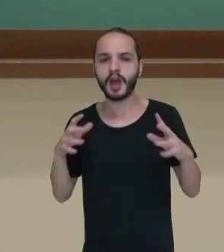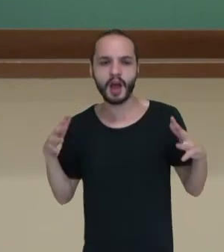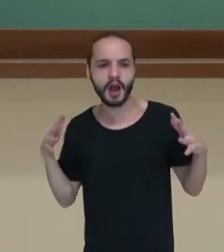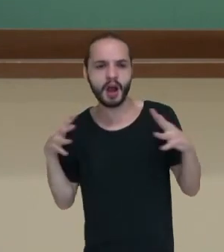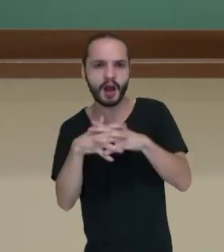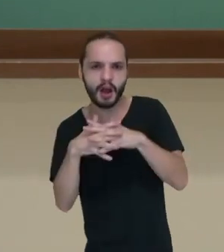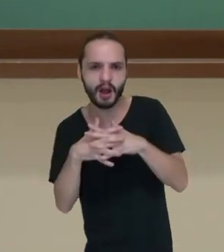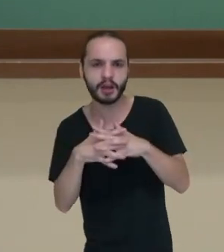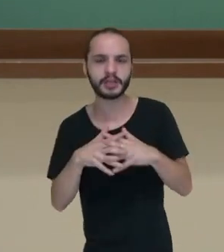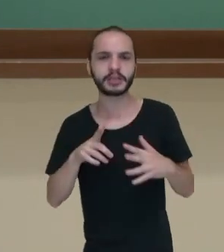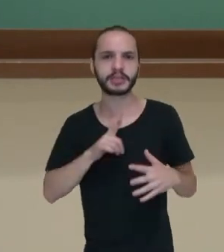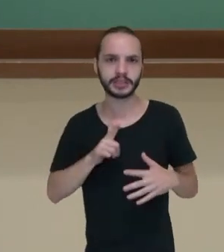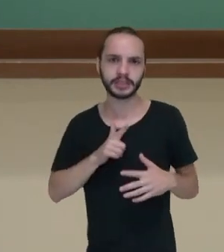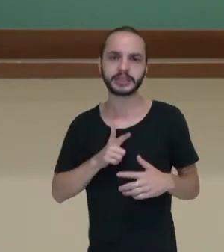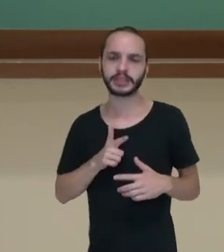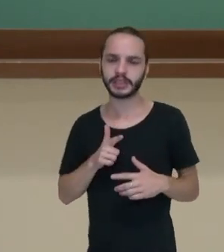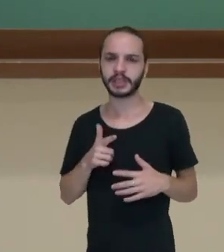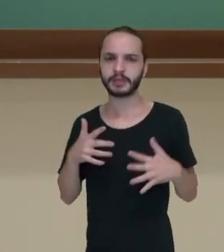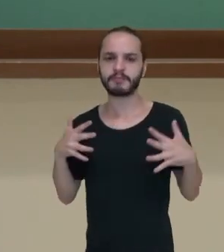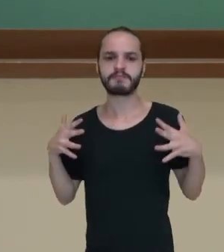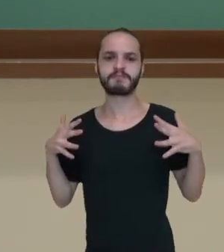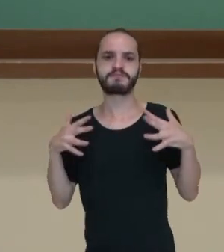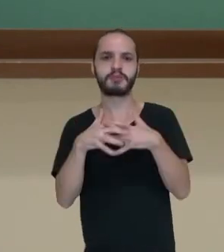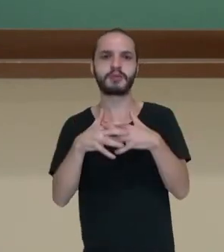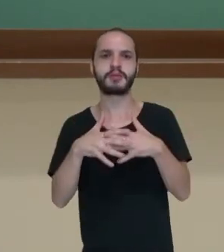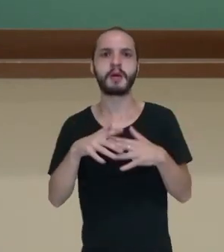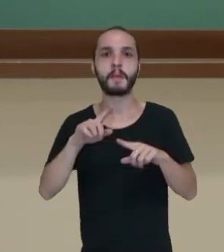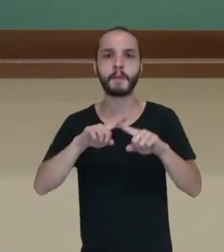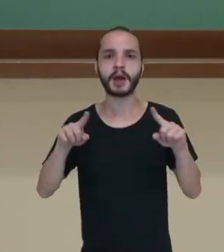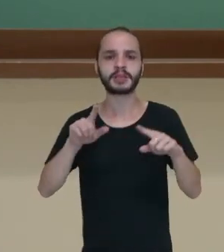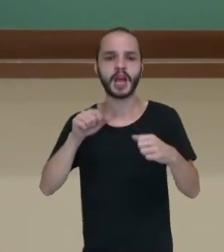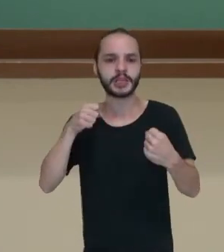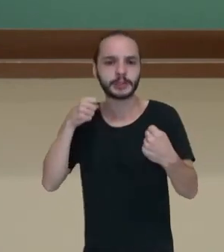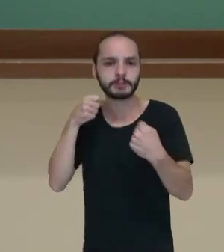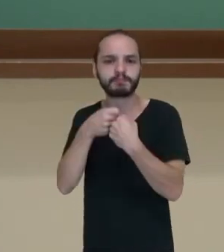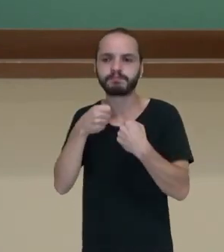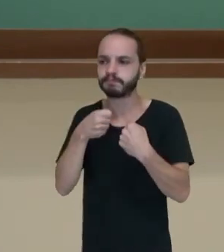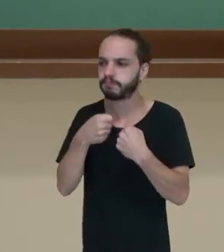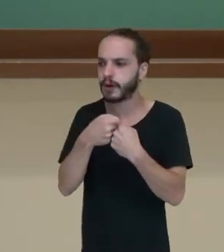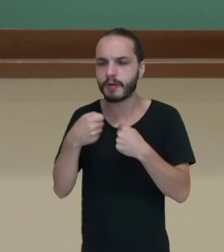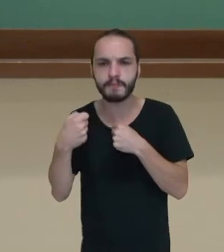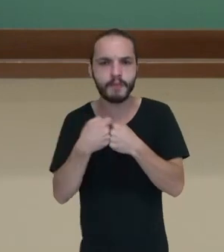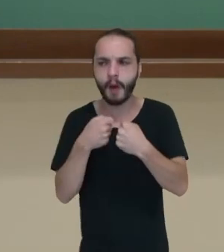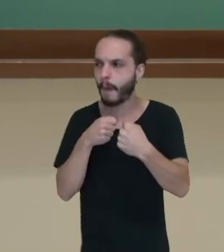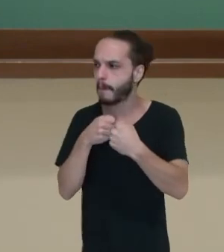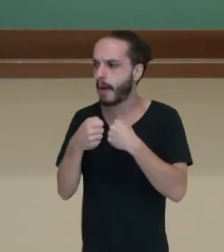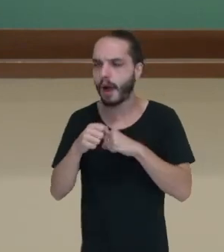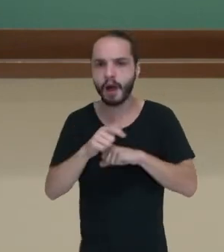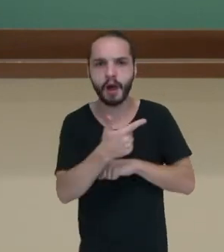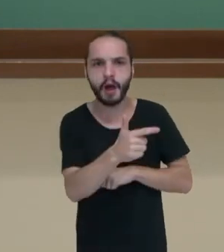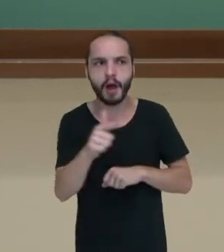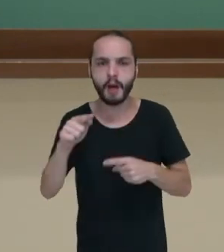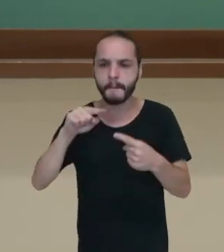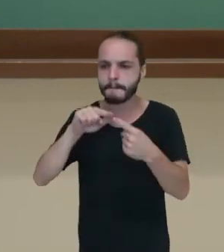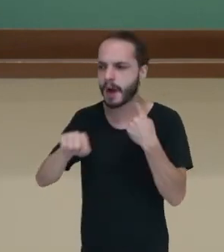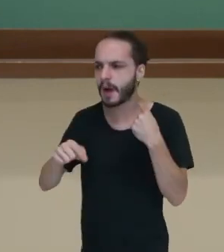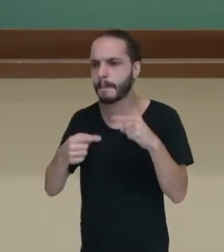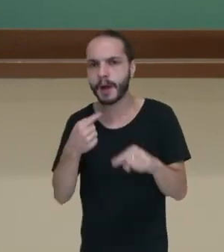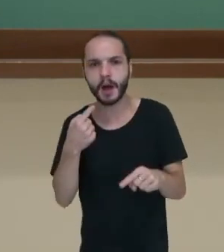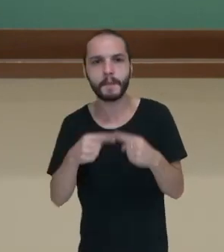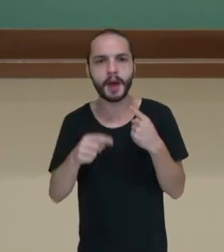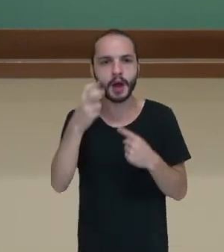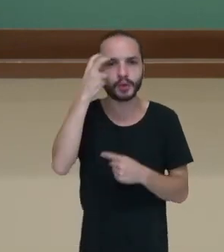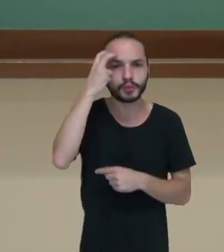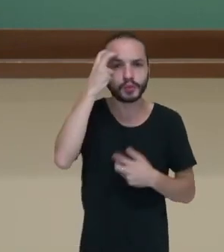serem sangrentos, é um choque com outras pessoas, com outras culturas, com outras